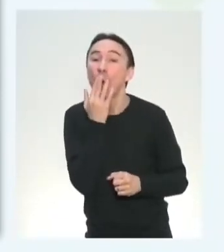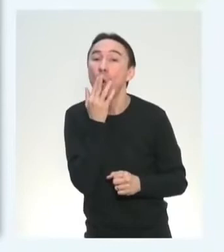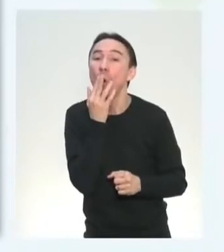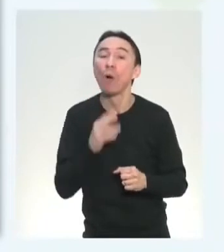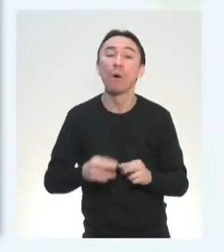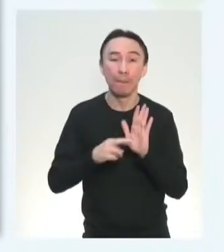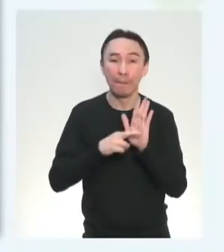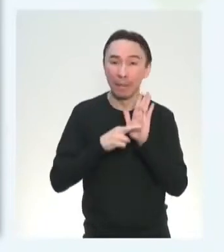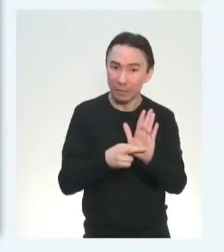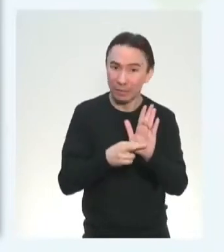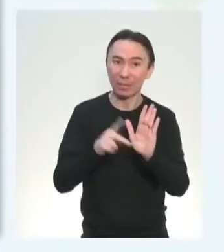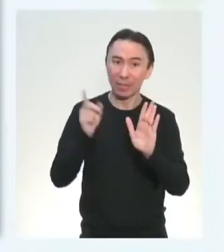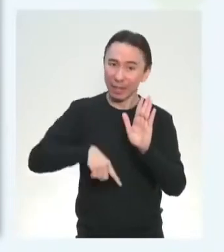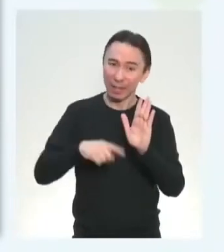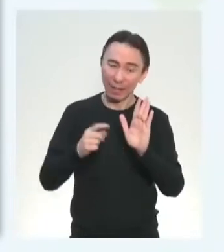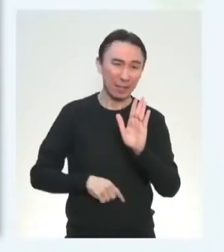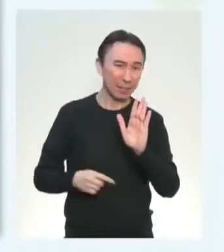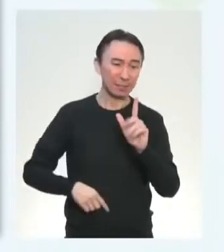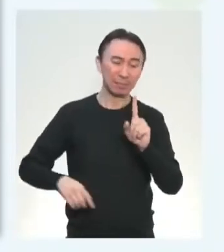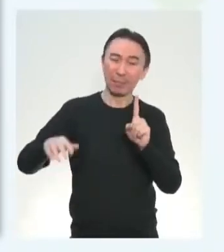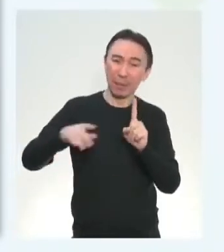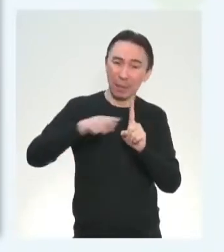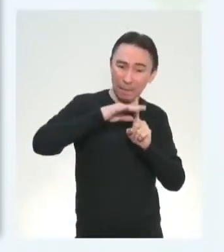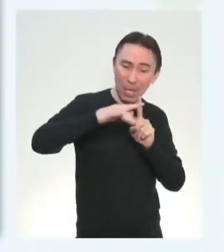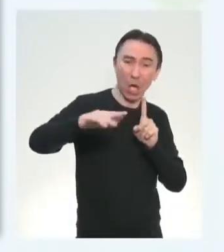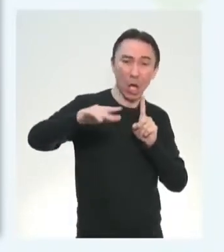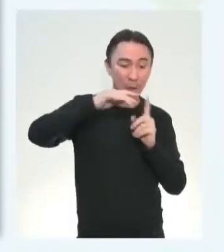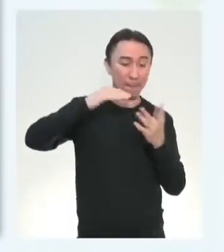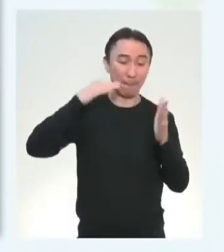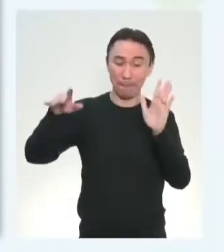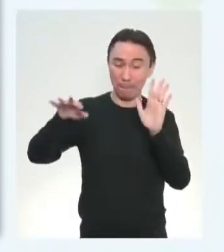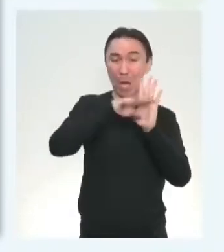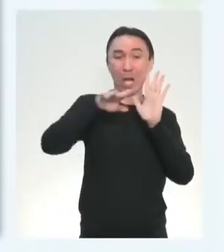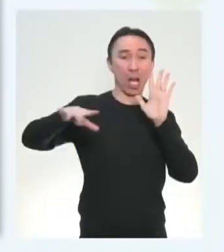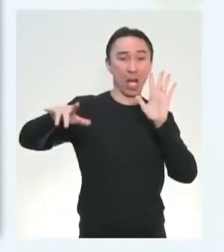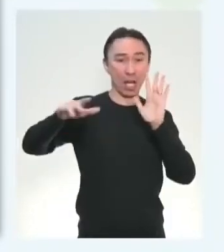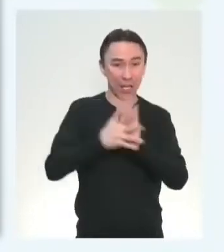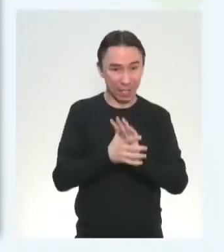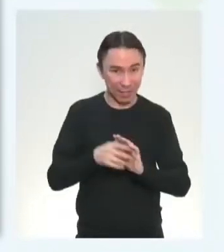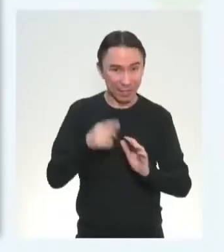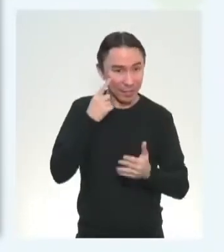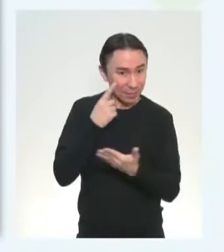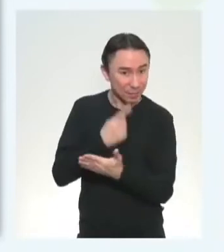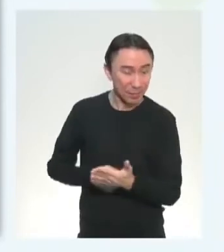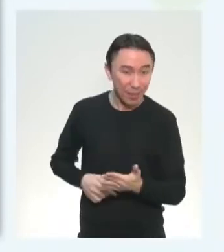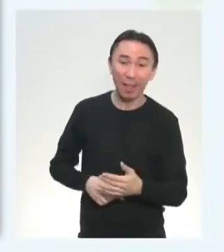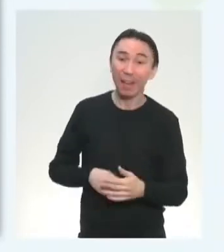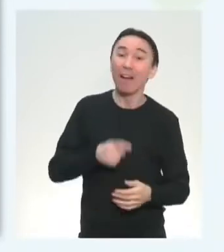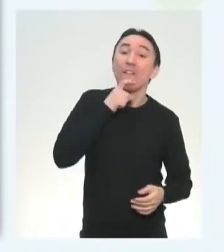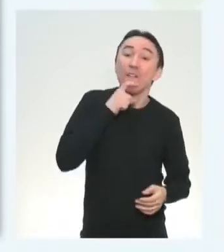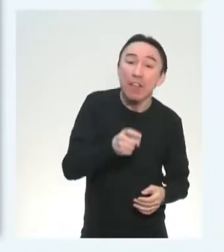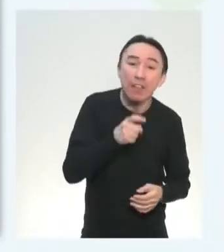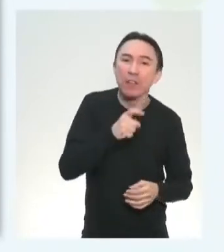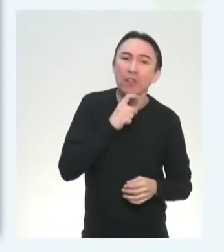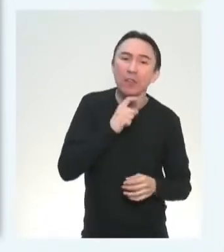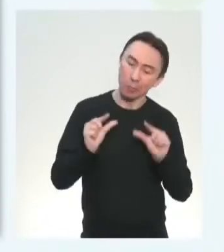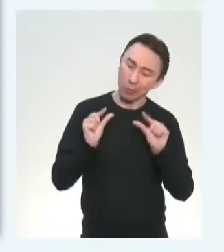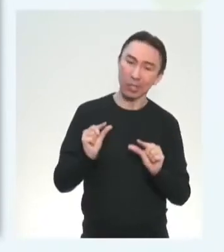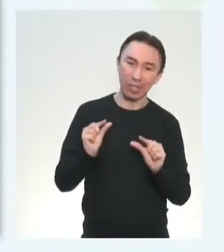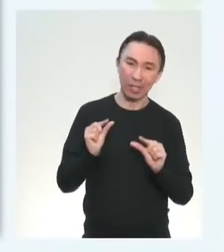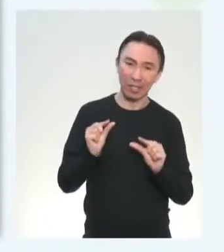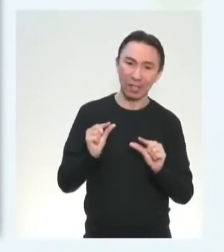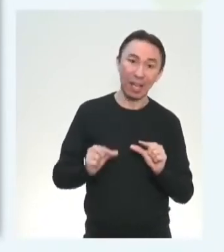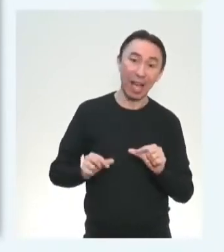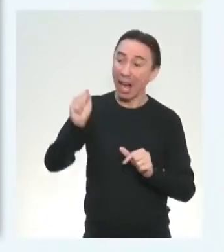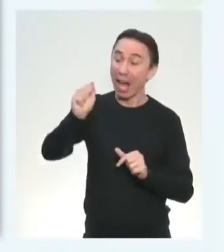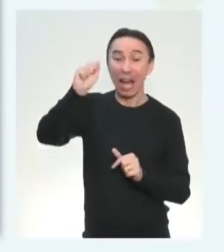maior refletividade, a verde menor e a azul menor ainda. É importante informar que as